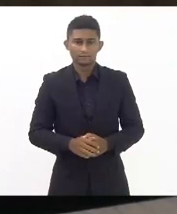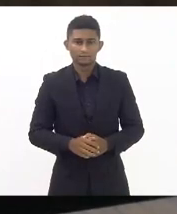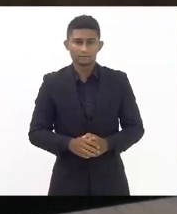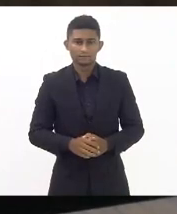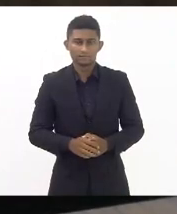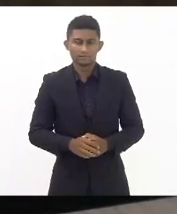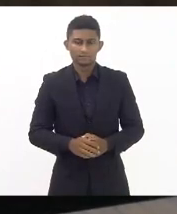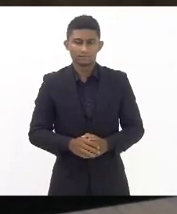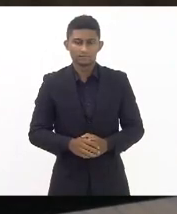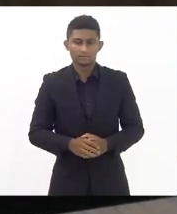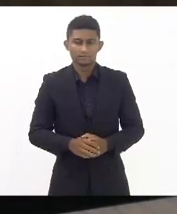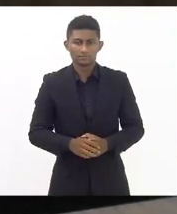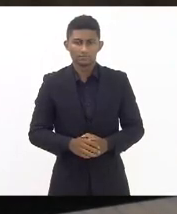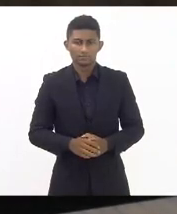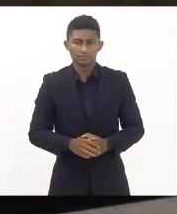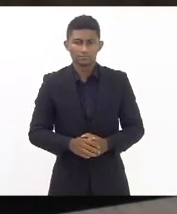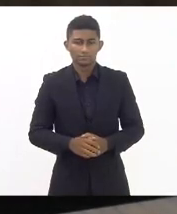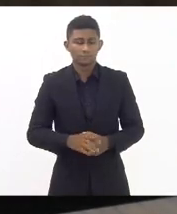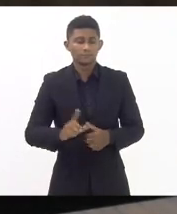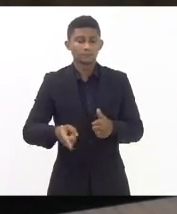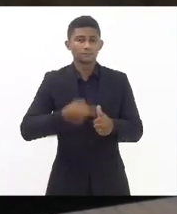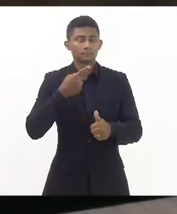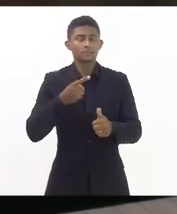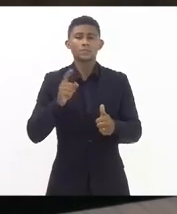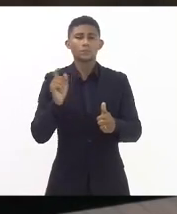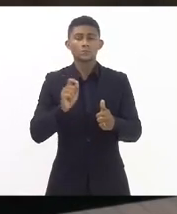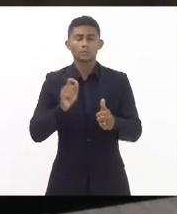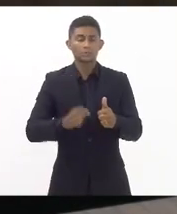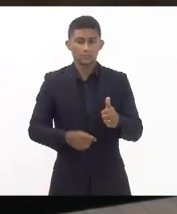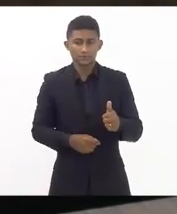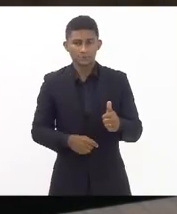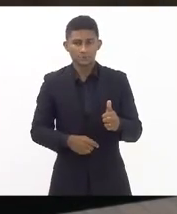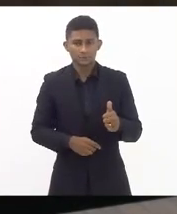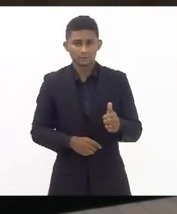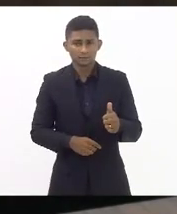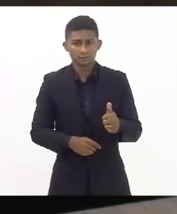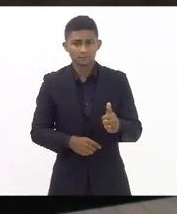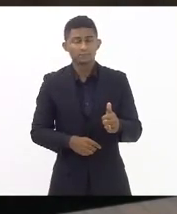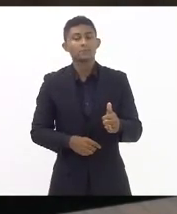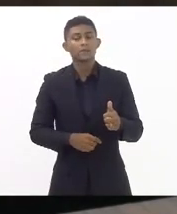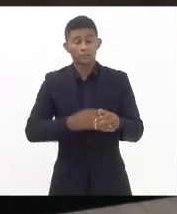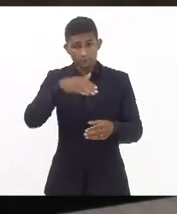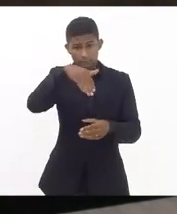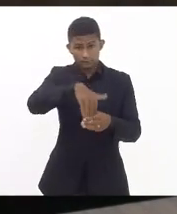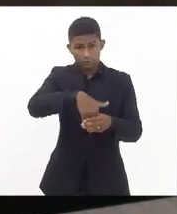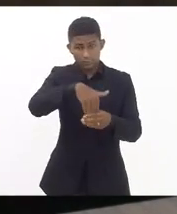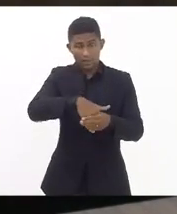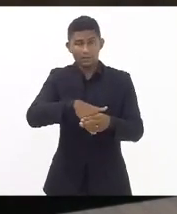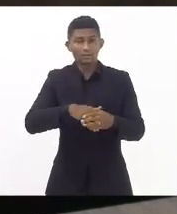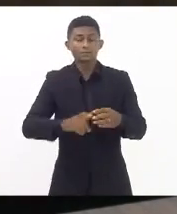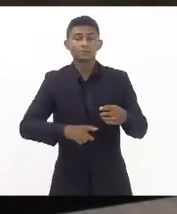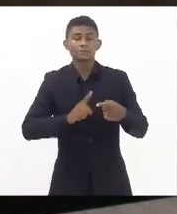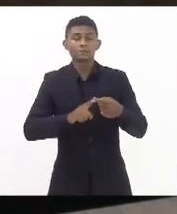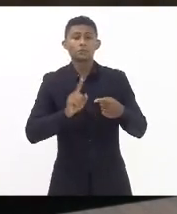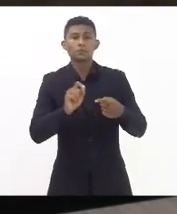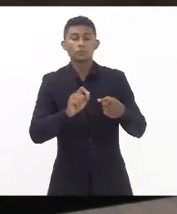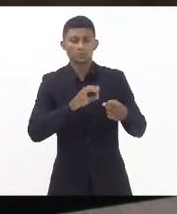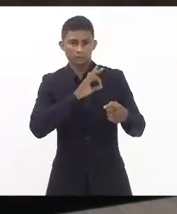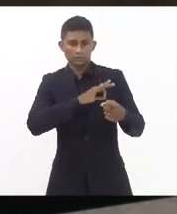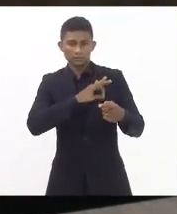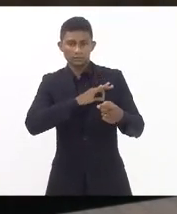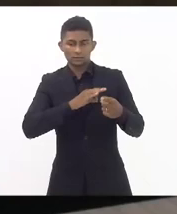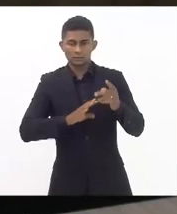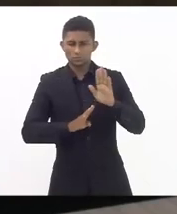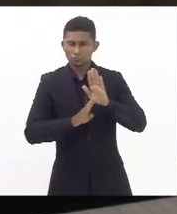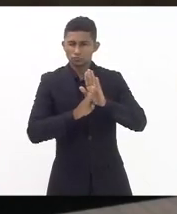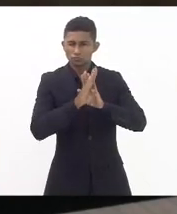que primeiro, então, votaríamos o reajuste e